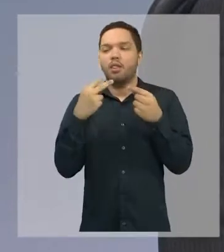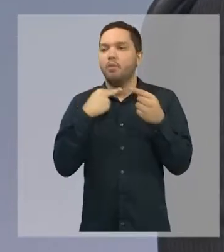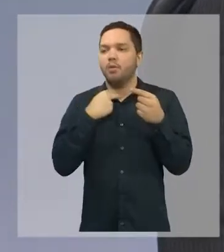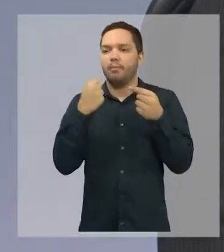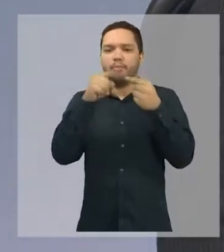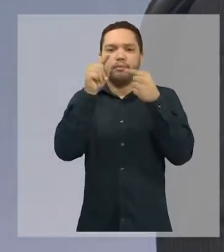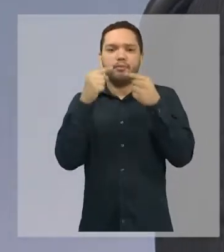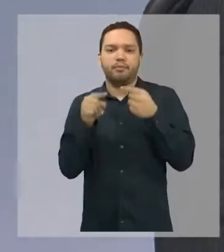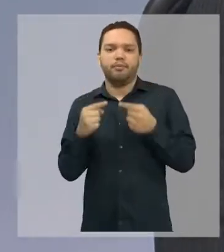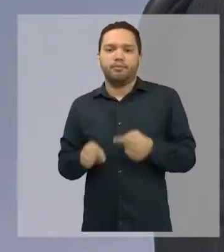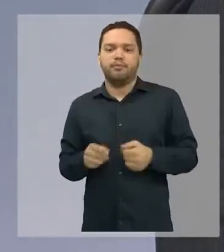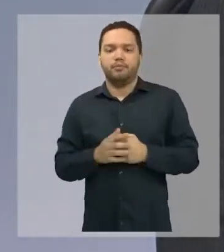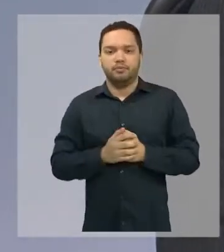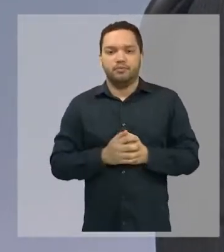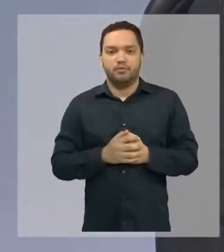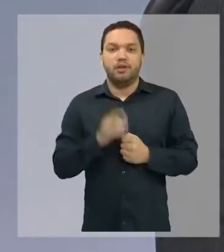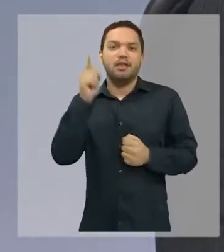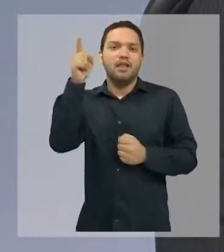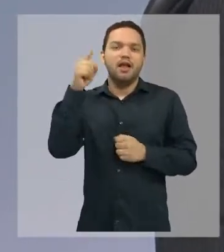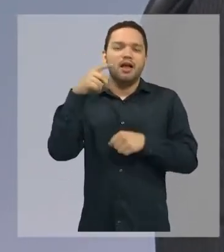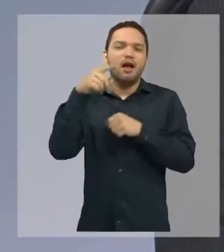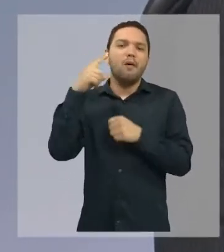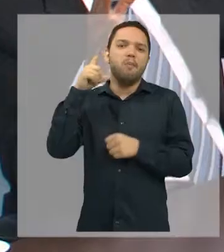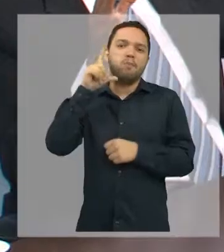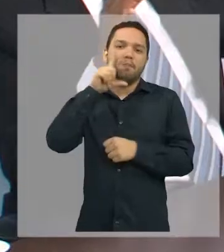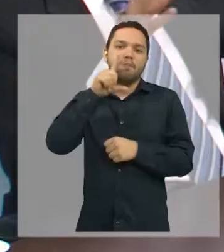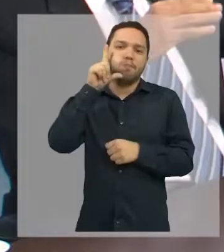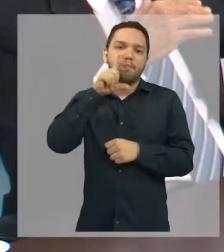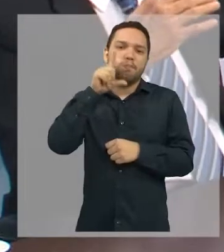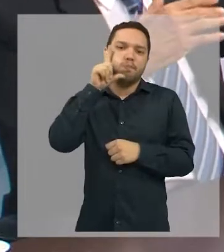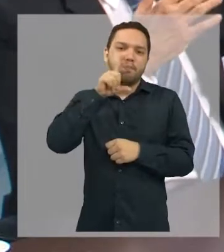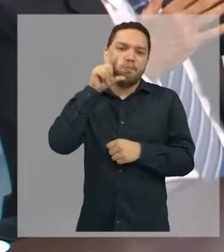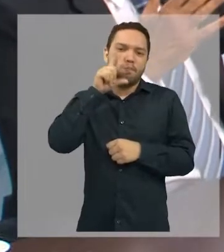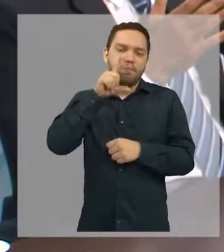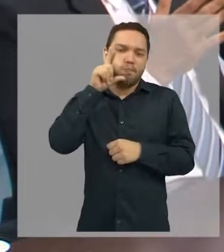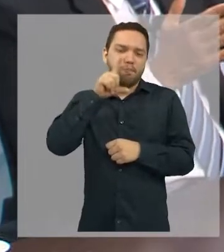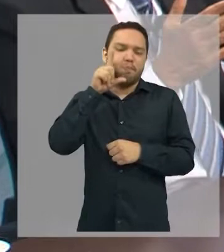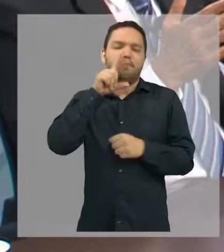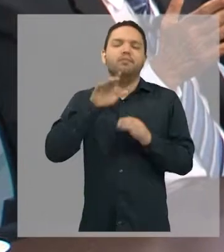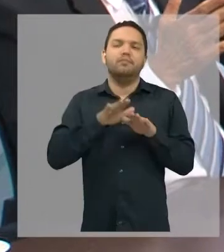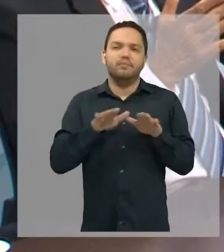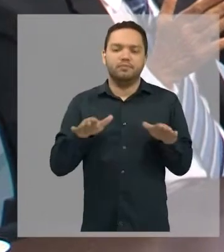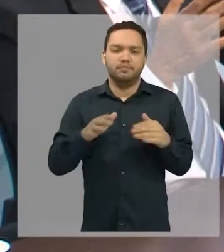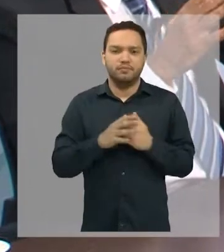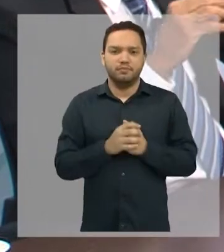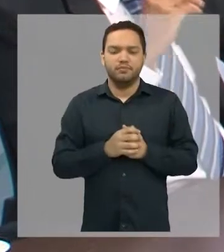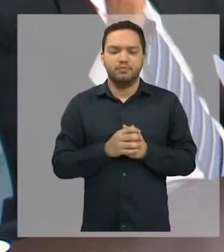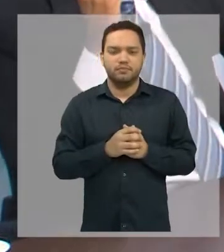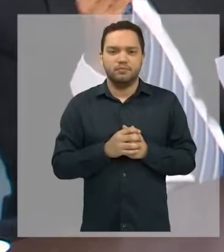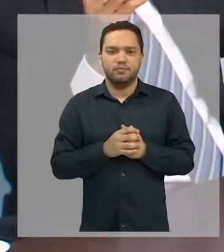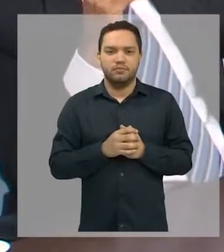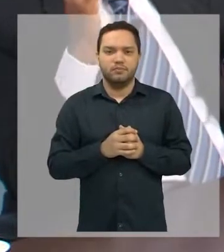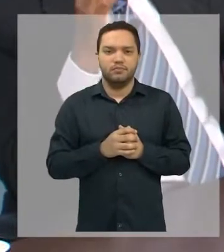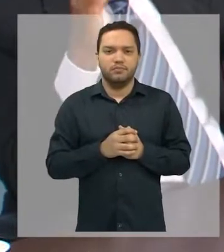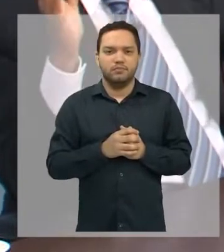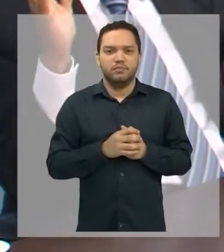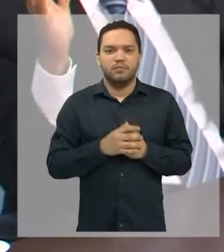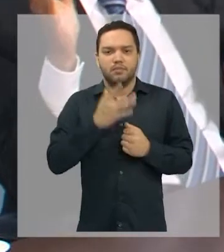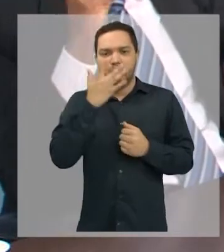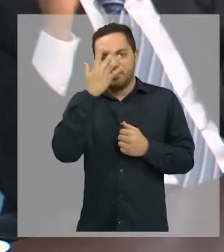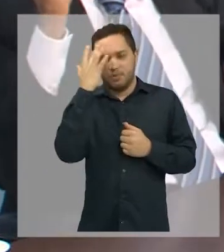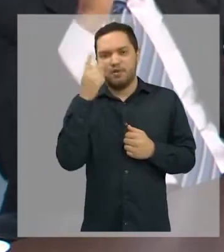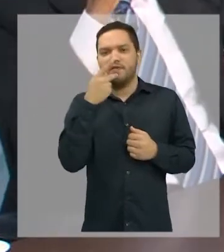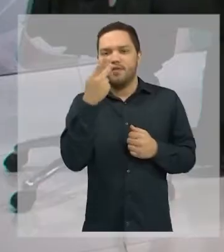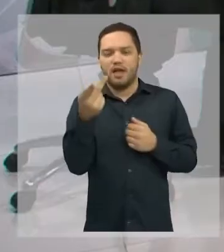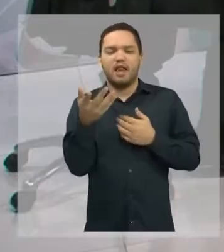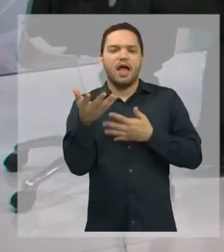é um impedimento. Que os americanos preferem dizer um sistema de freios e contrapesos. Isso. Que é mais claro do que falar em harmonia,